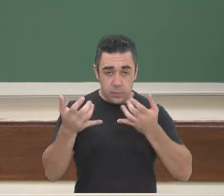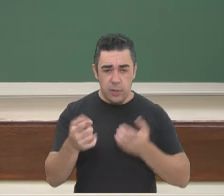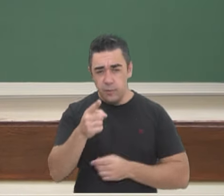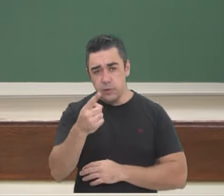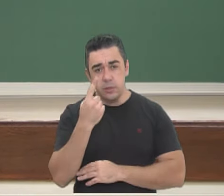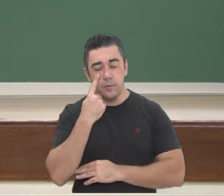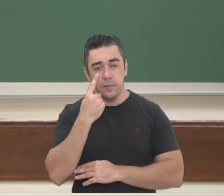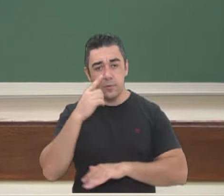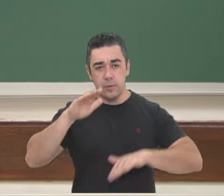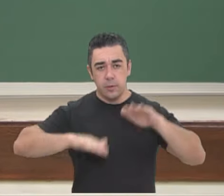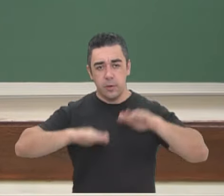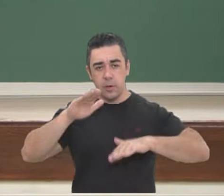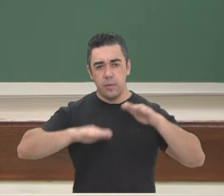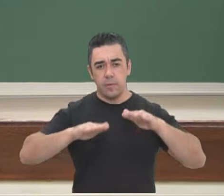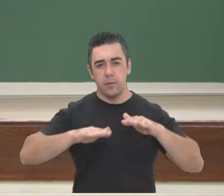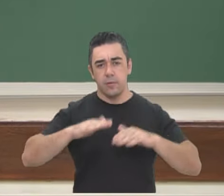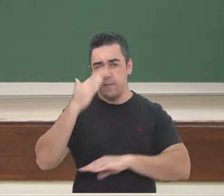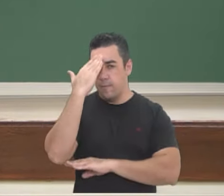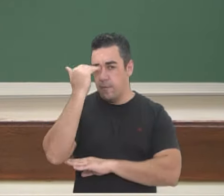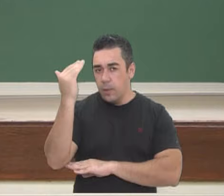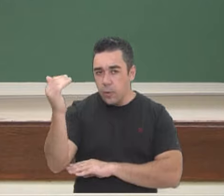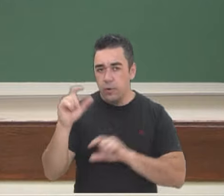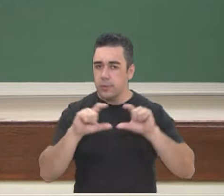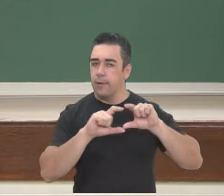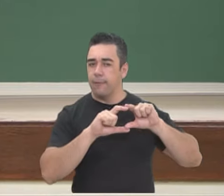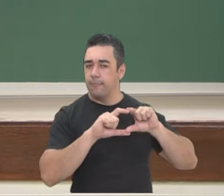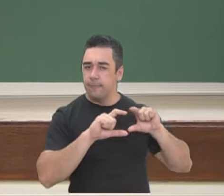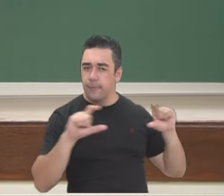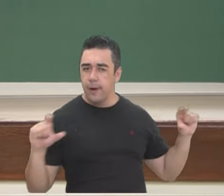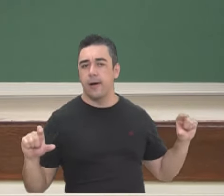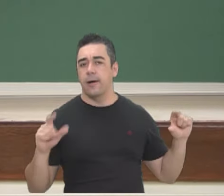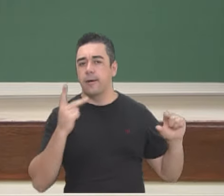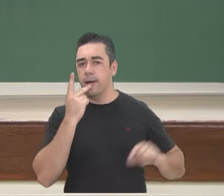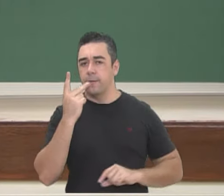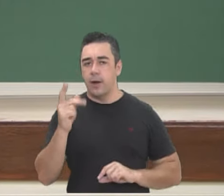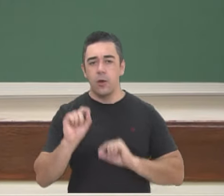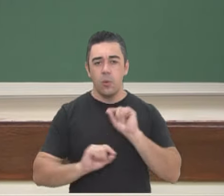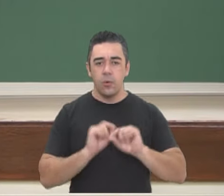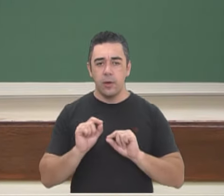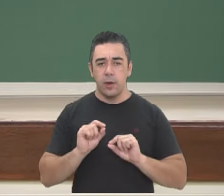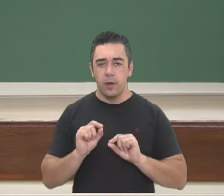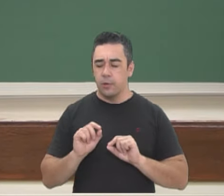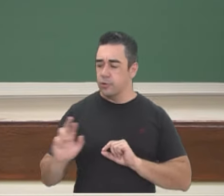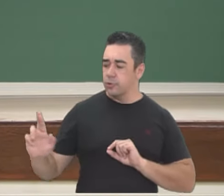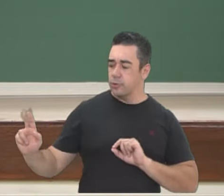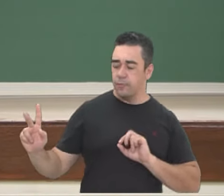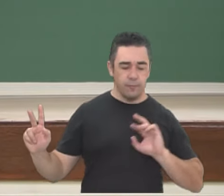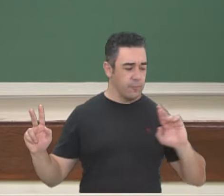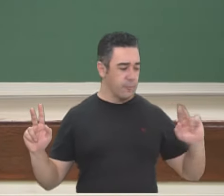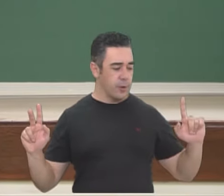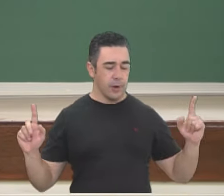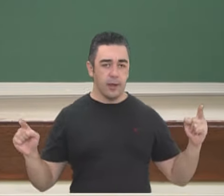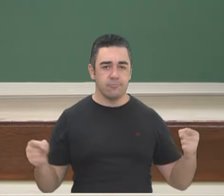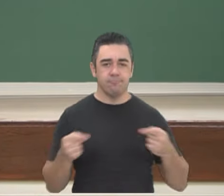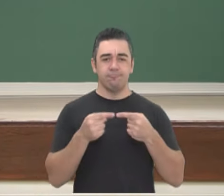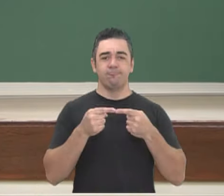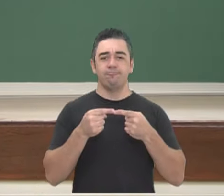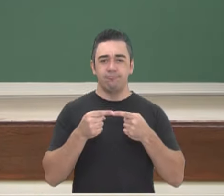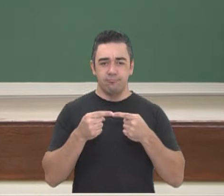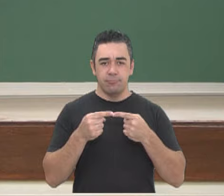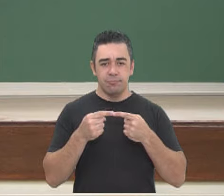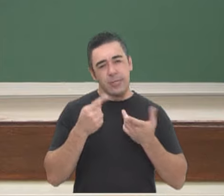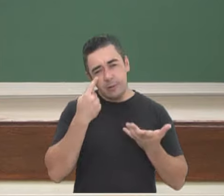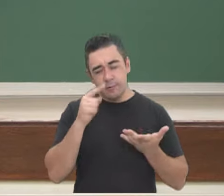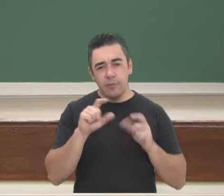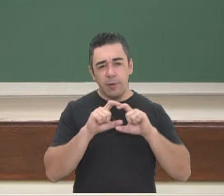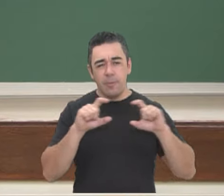deve ter ouvido falar naquela famosa frase né que diz assim os opostos se atraem quem nunca ouviu essa